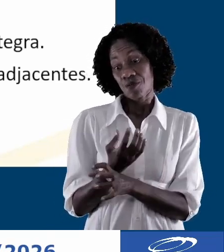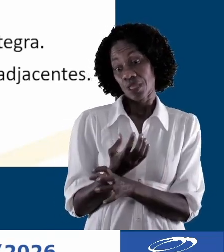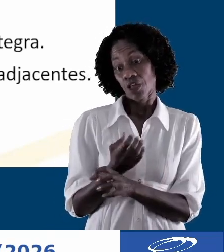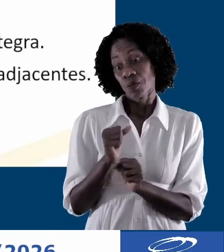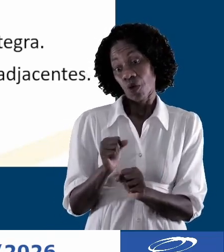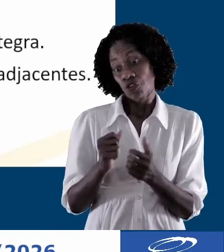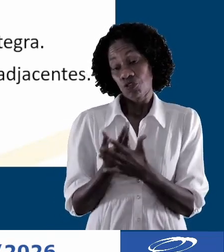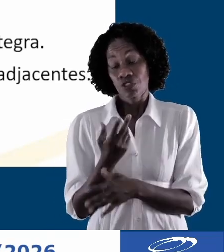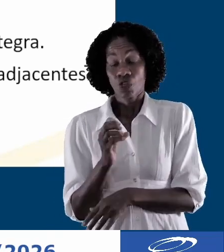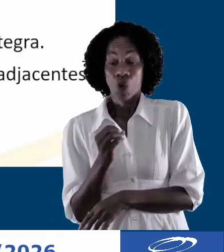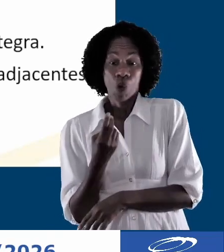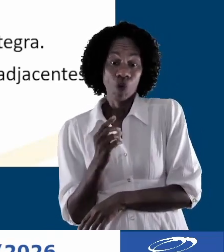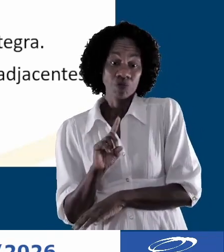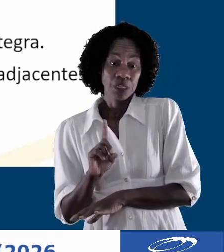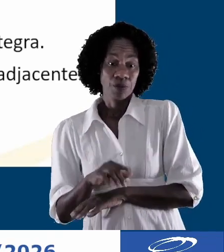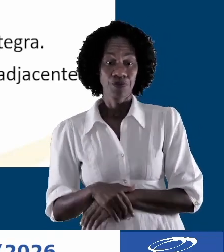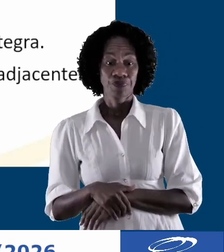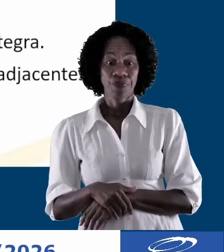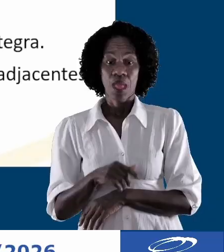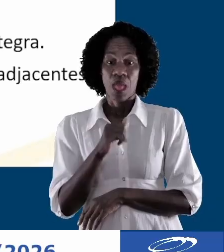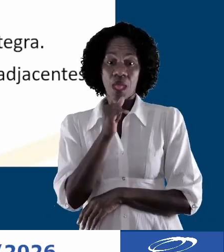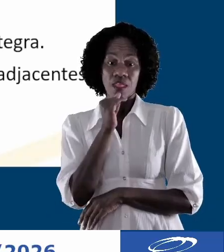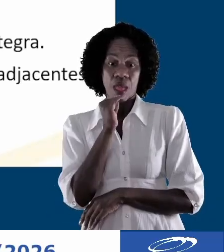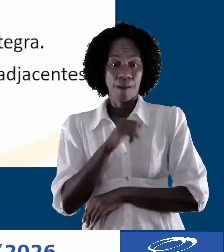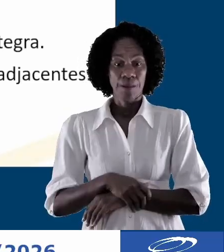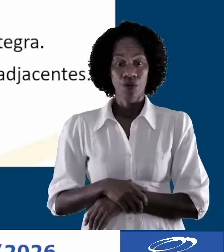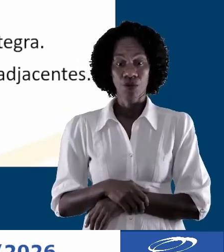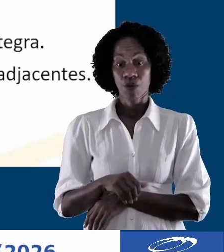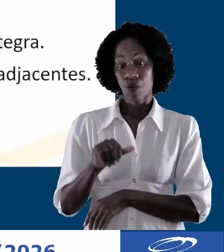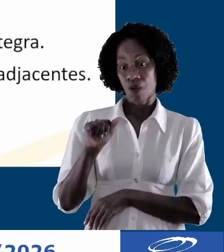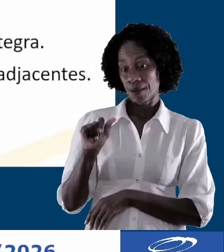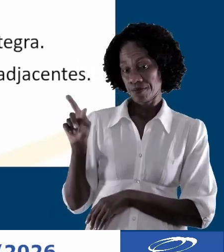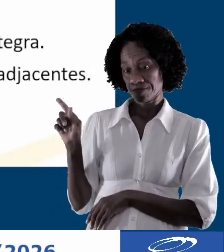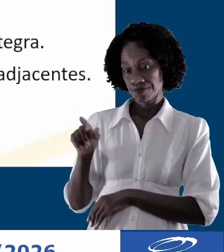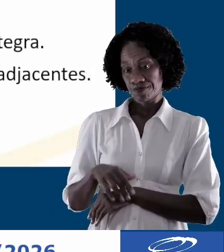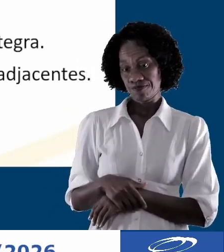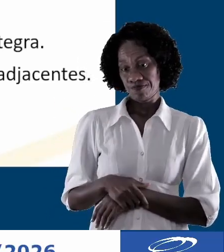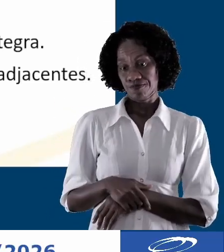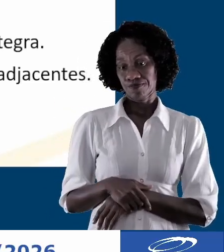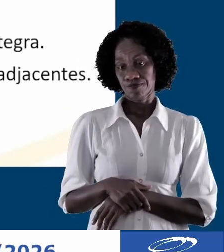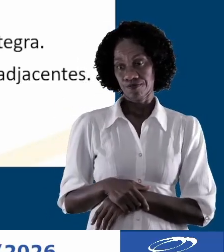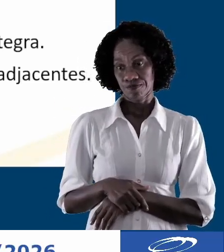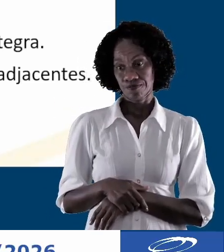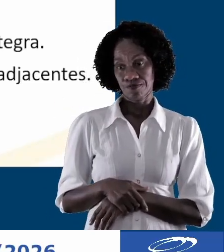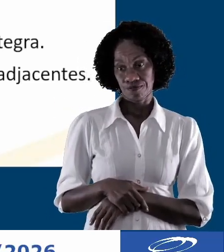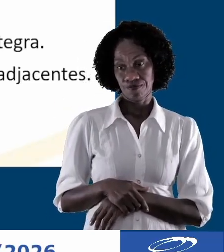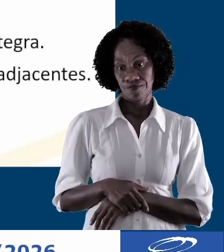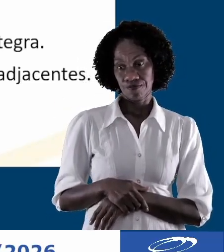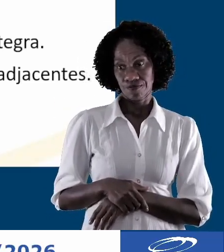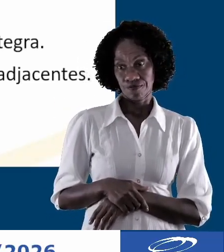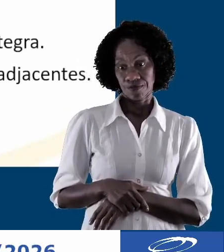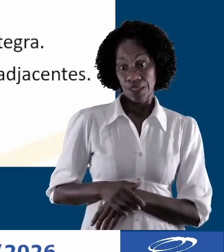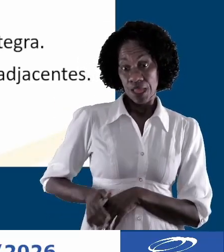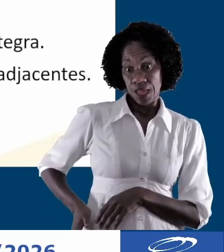A, é um acometimento tipo da coluna lombar, um acometimento que a gente chama telescópico. A vértebra